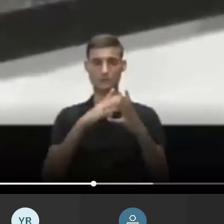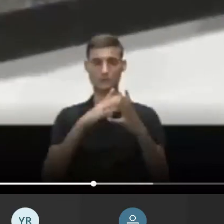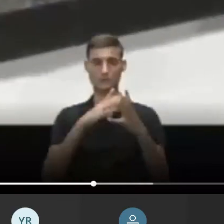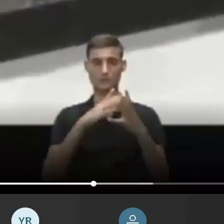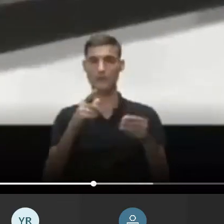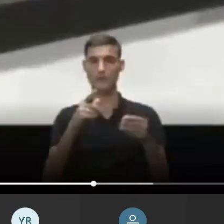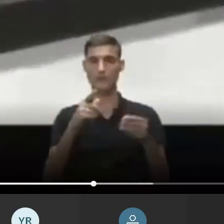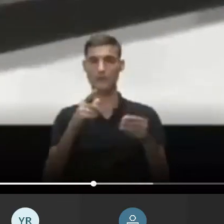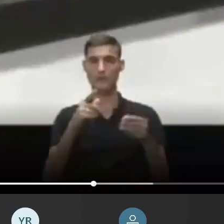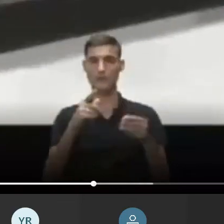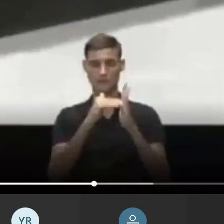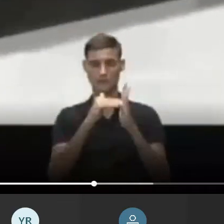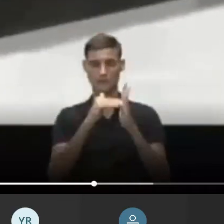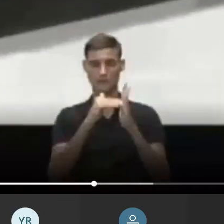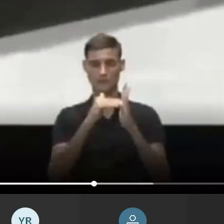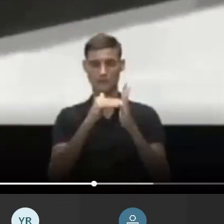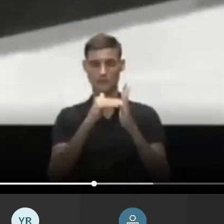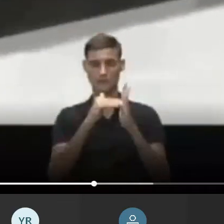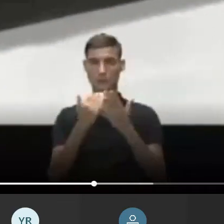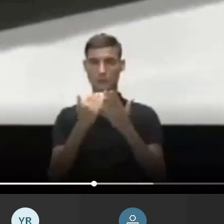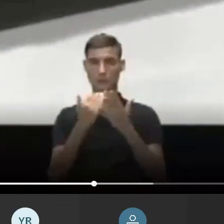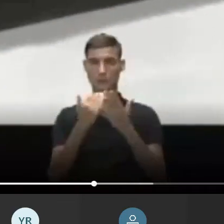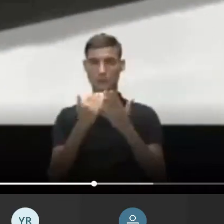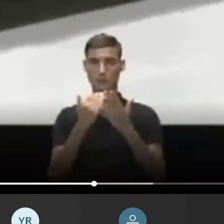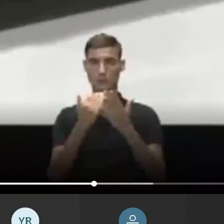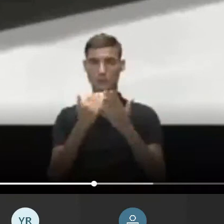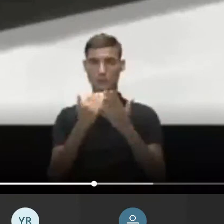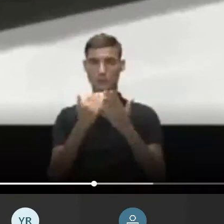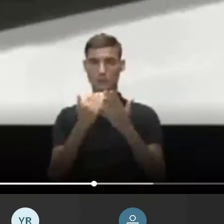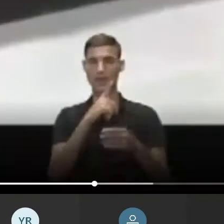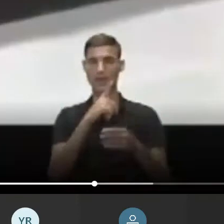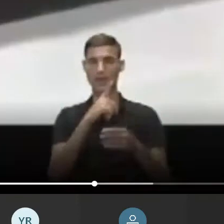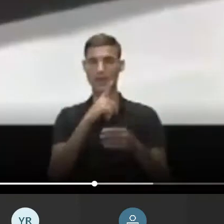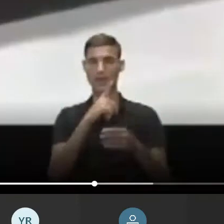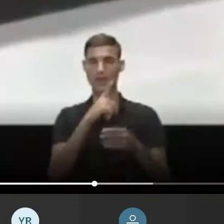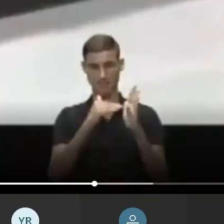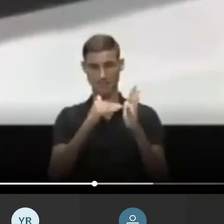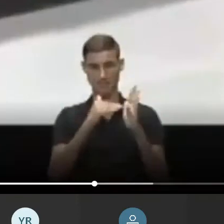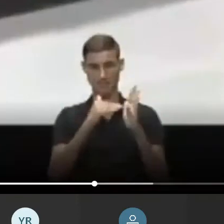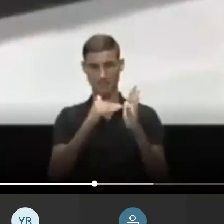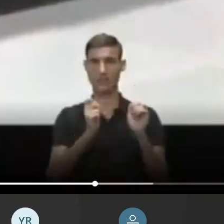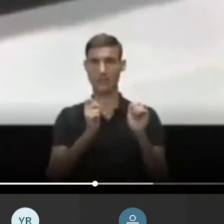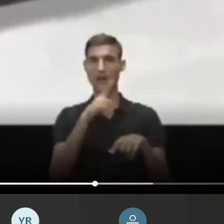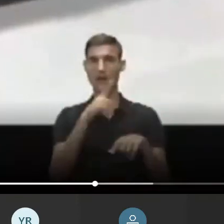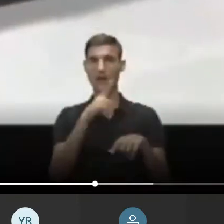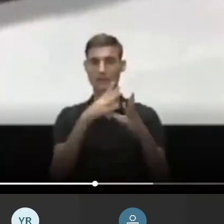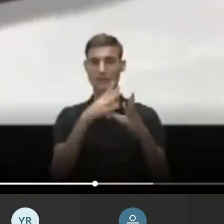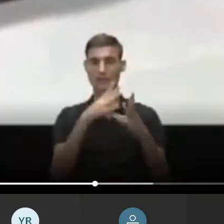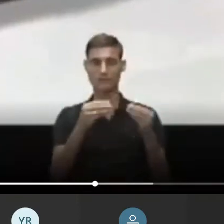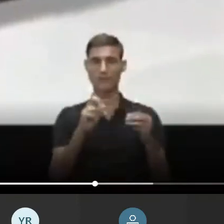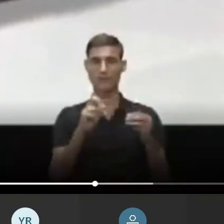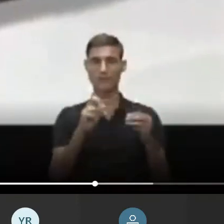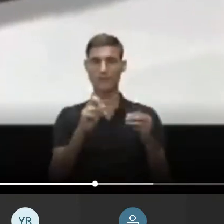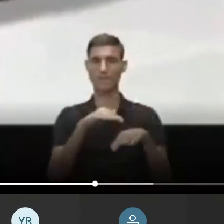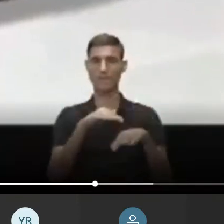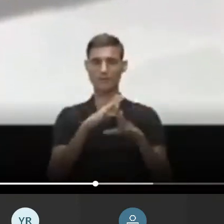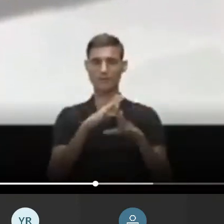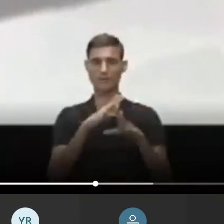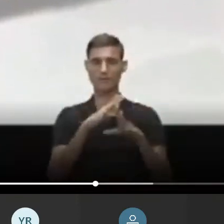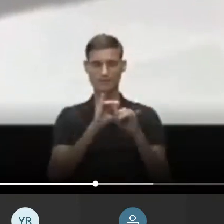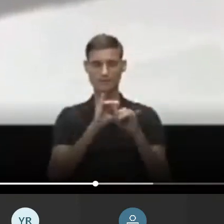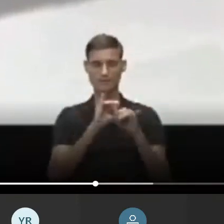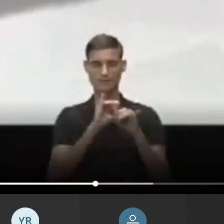E daí a gente já vê nitidamente a separação das substâncias, certo? A anilina ficou separada